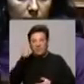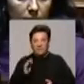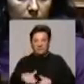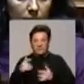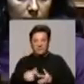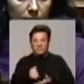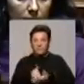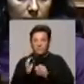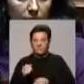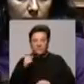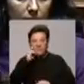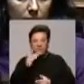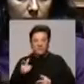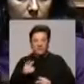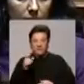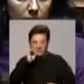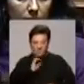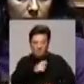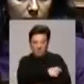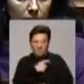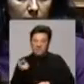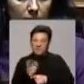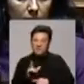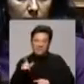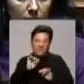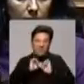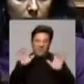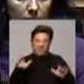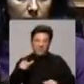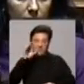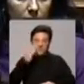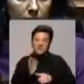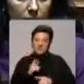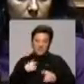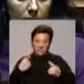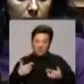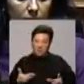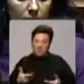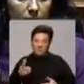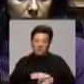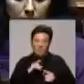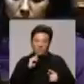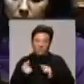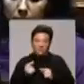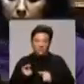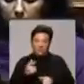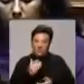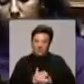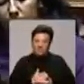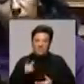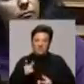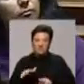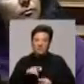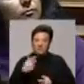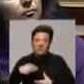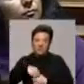dos favorecimentos que garantem. Sr. Deputado, este exemplo é claríssimo. O exemplo que nós temos hoje, com a discussão a partir da situação em